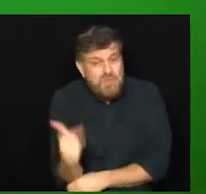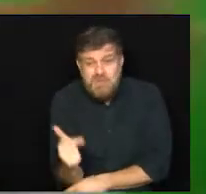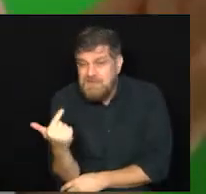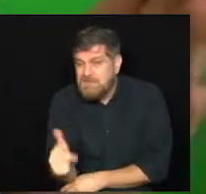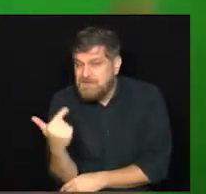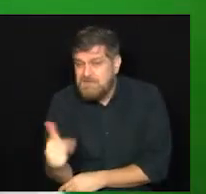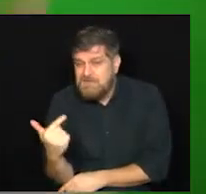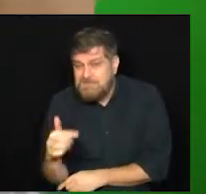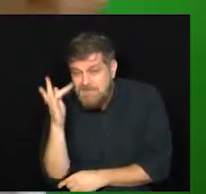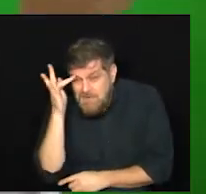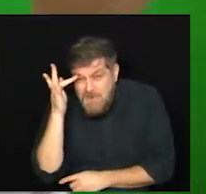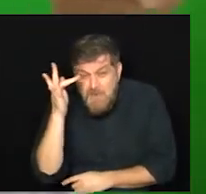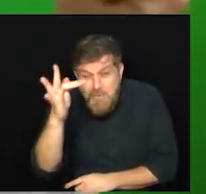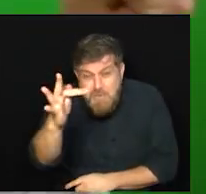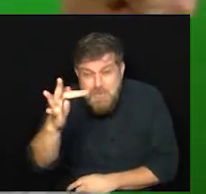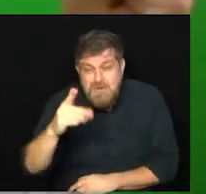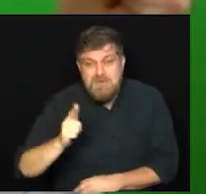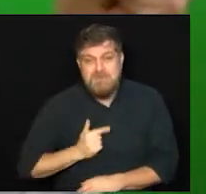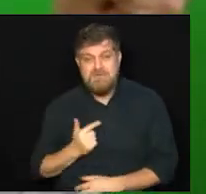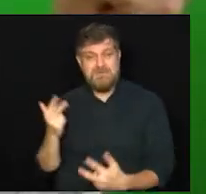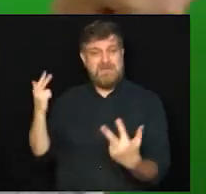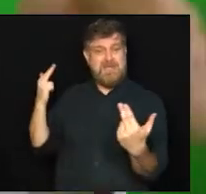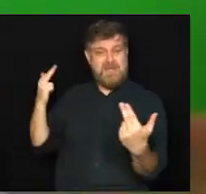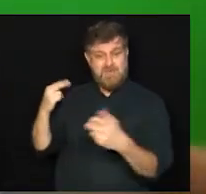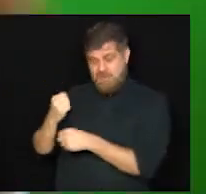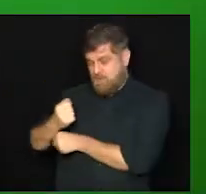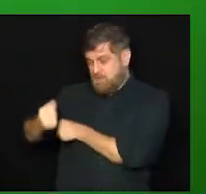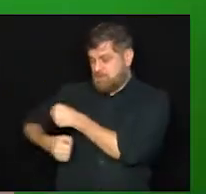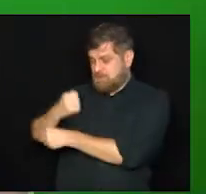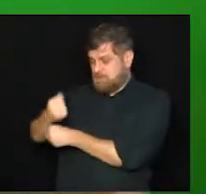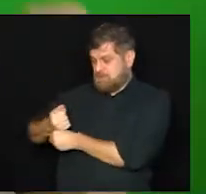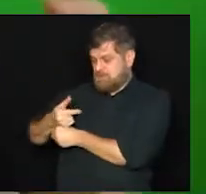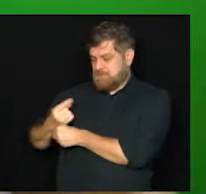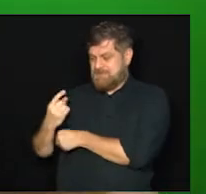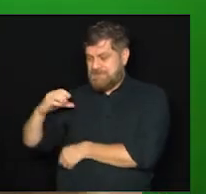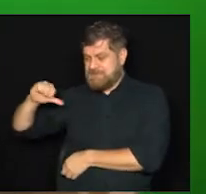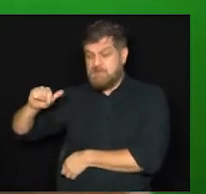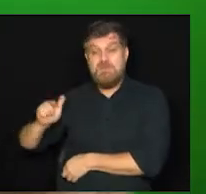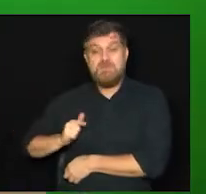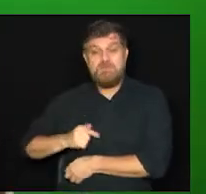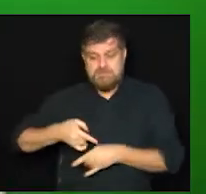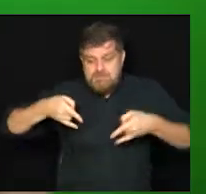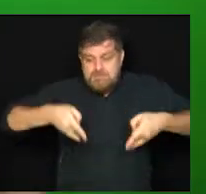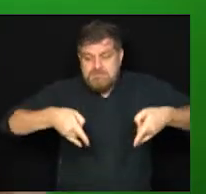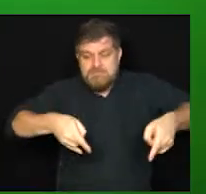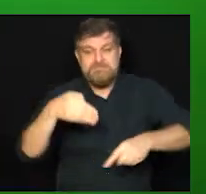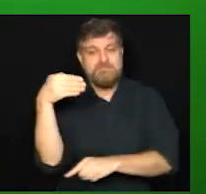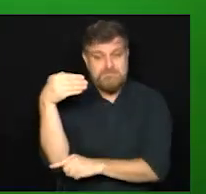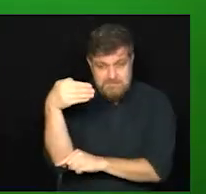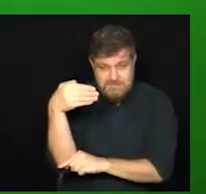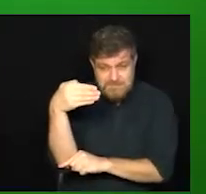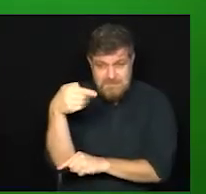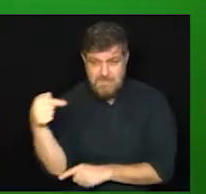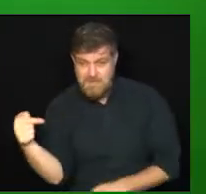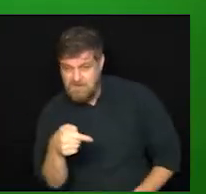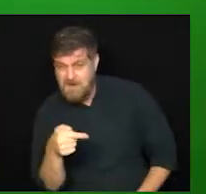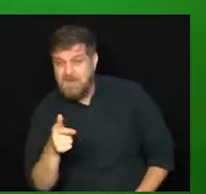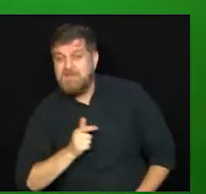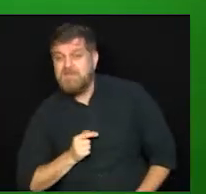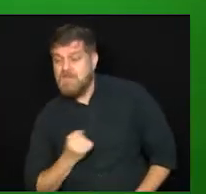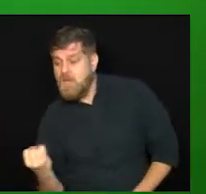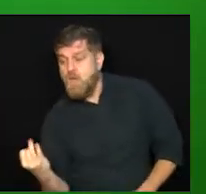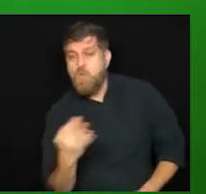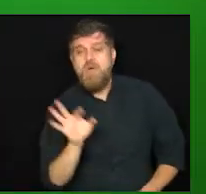muito distante do que aconteceu em 2019. Qual que é a ocupação Qual que é a ocupação da hotelaria